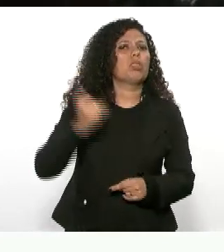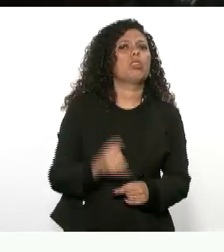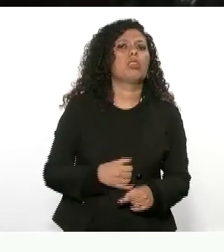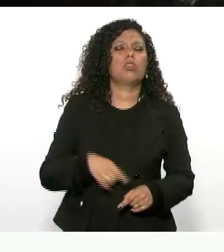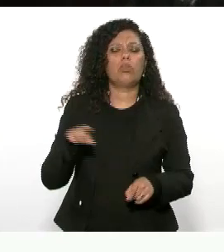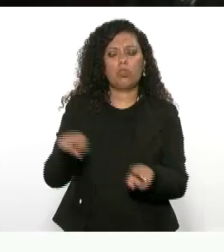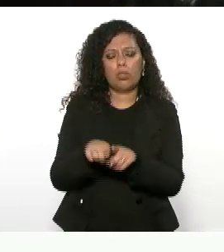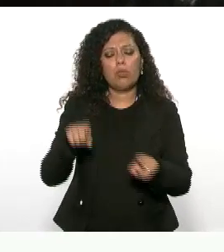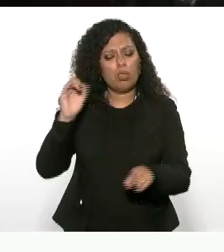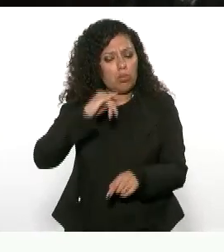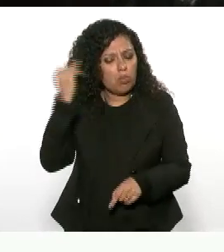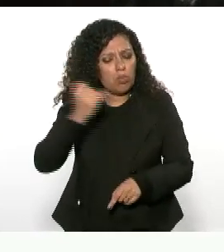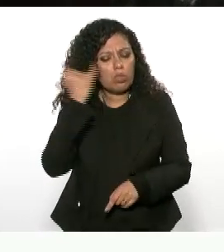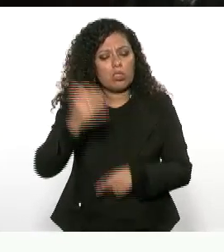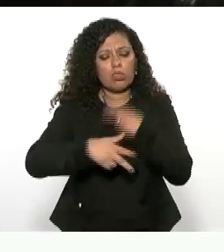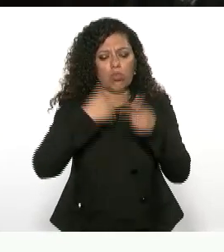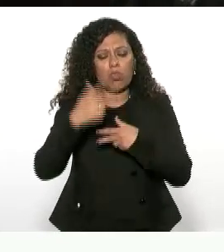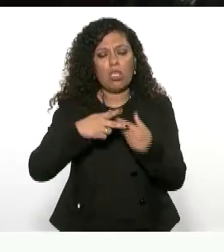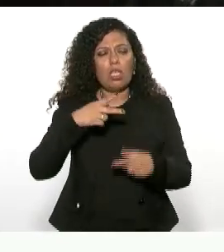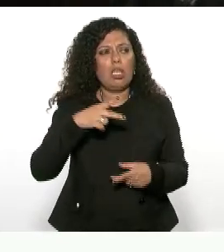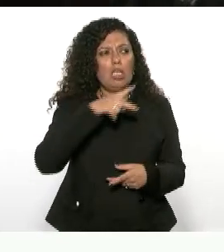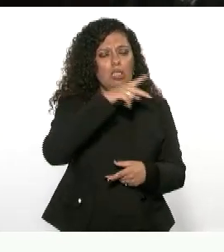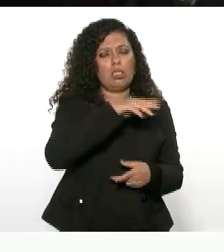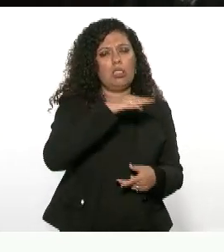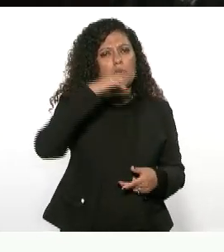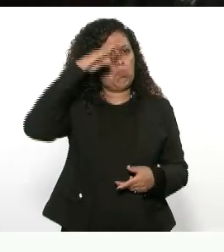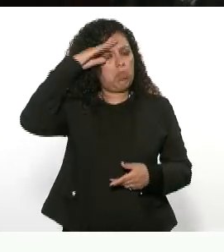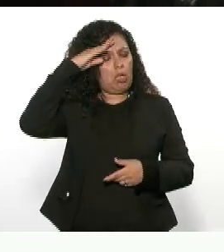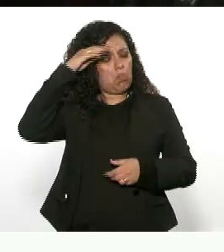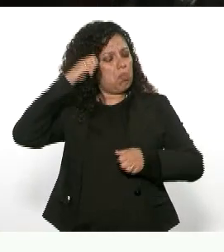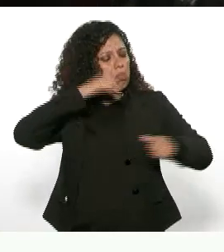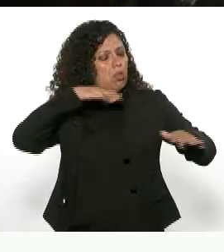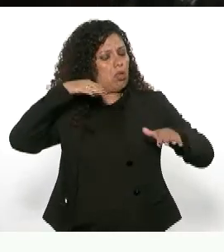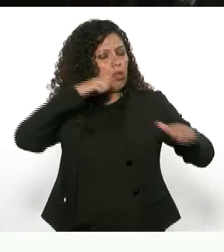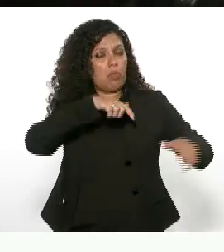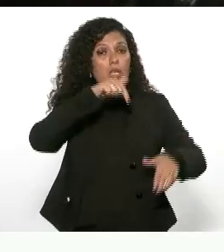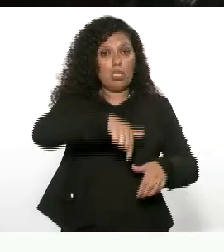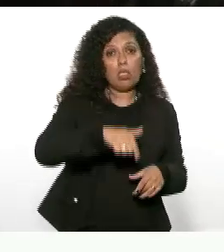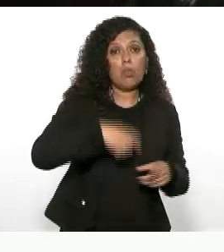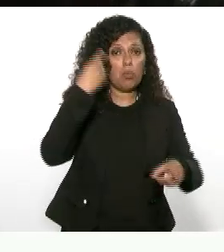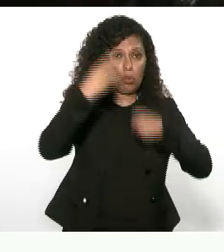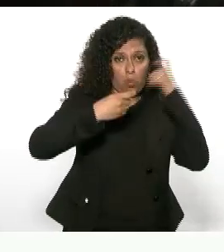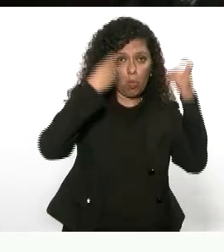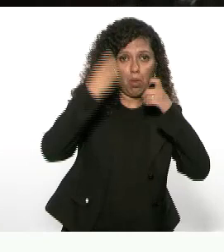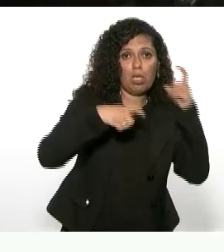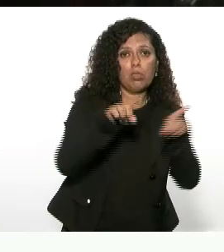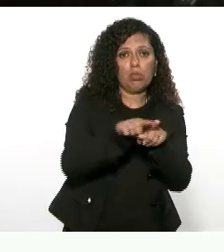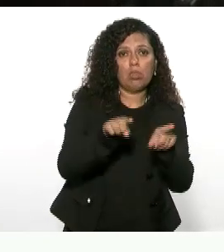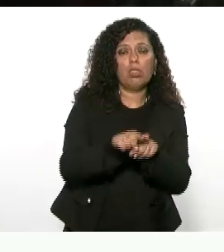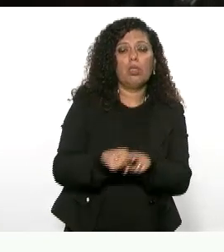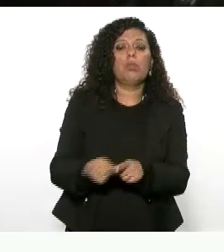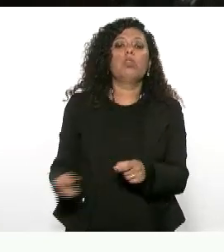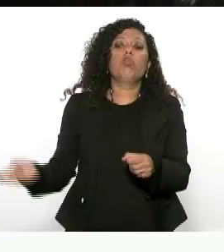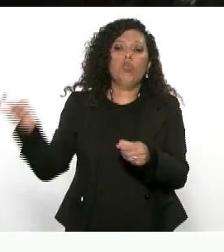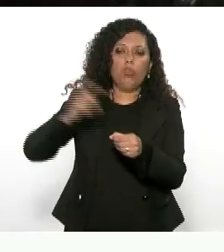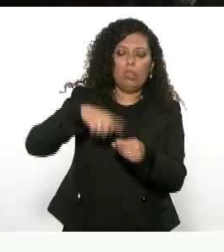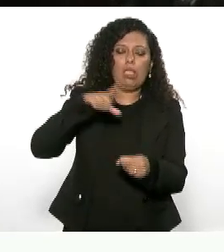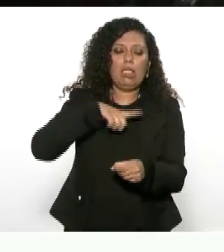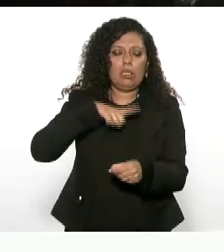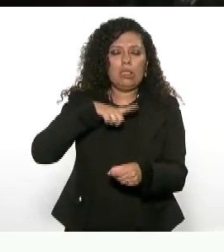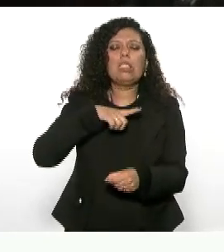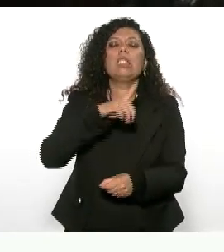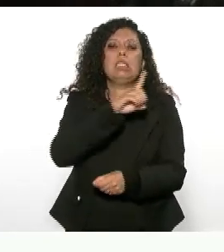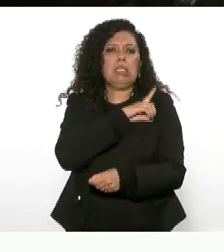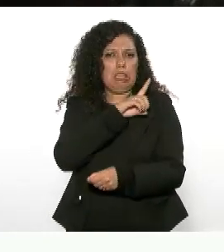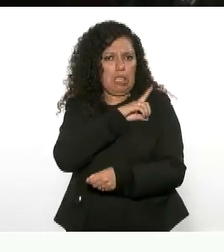a preocupação que teve a intervenção com essa questão da recomposição dos quadros